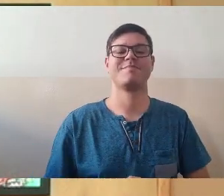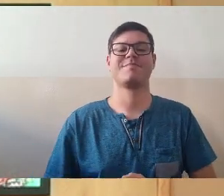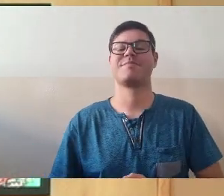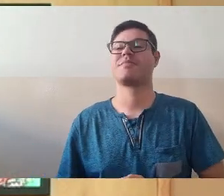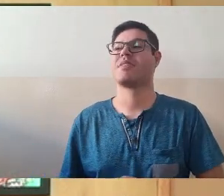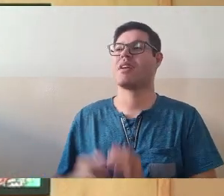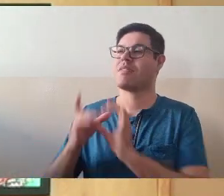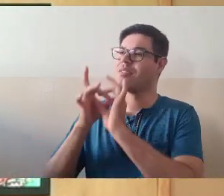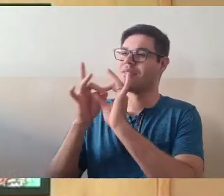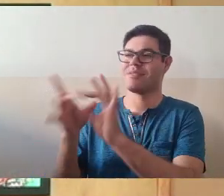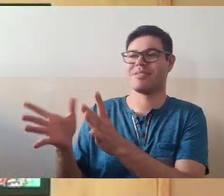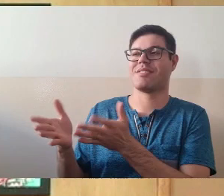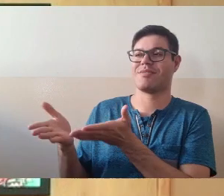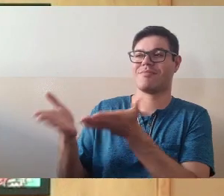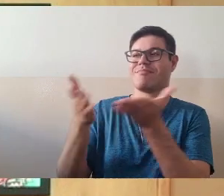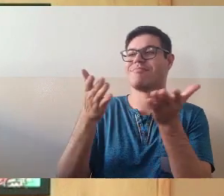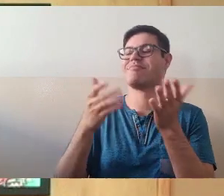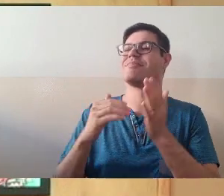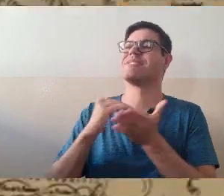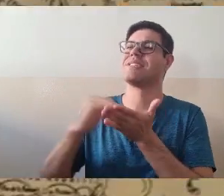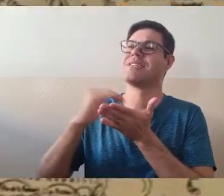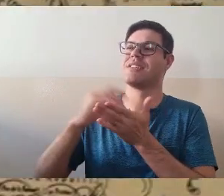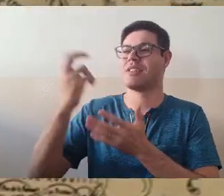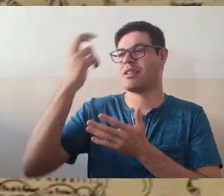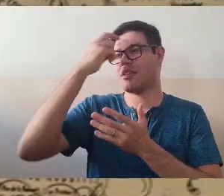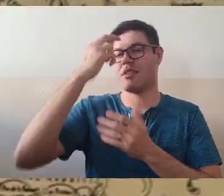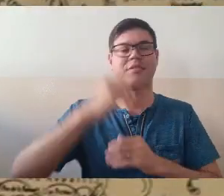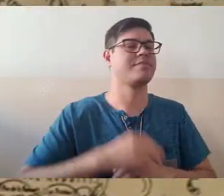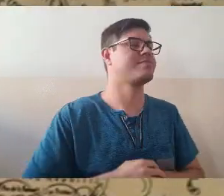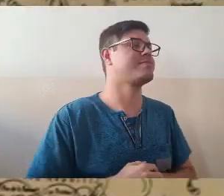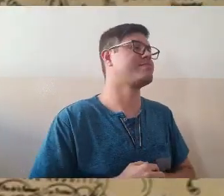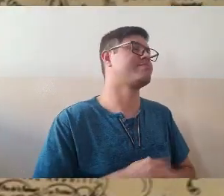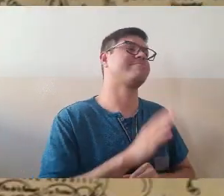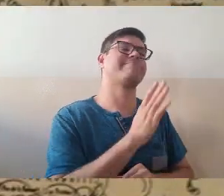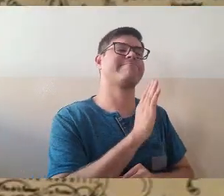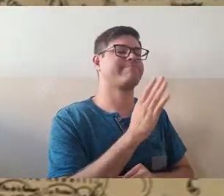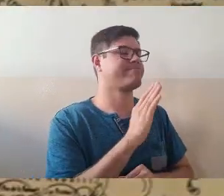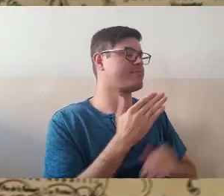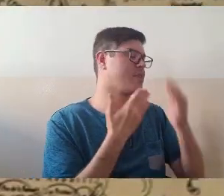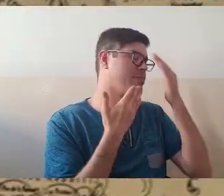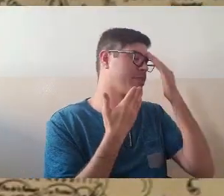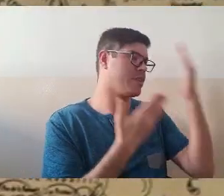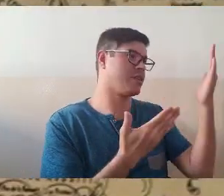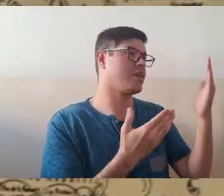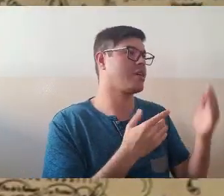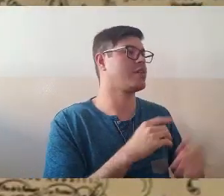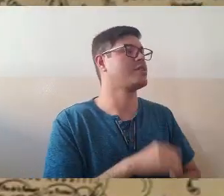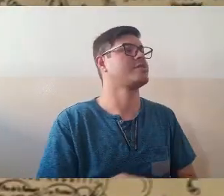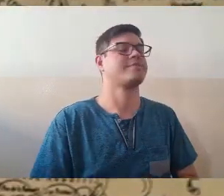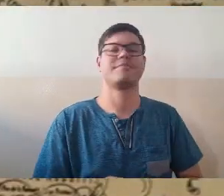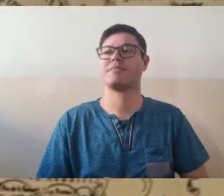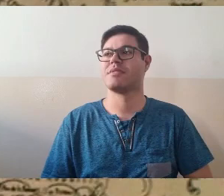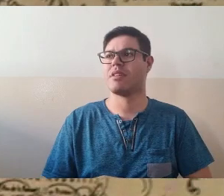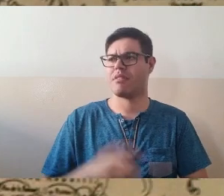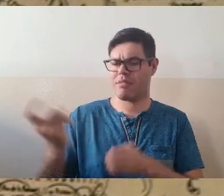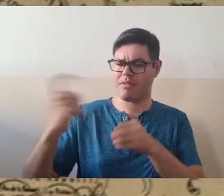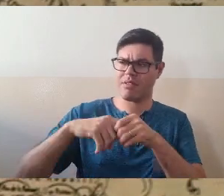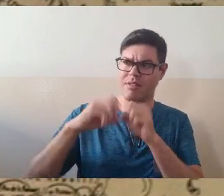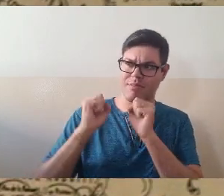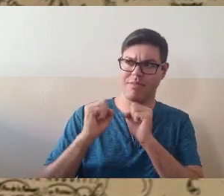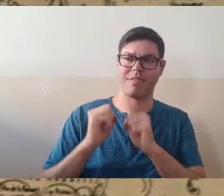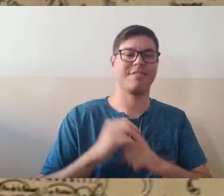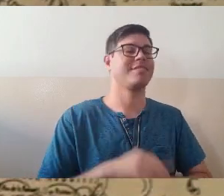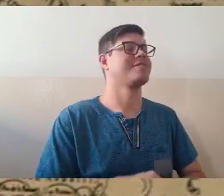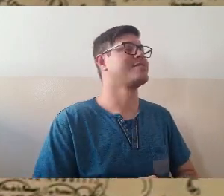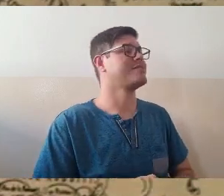da Secretaria da Cultura. Gil, só tenho lhe agradecer a sua gentileza, o seu carinho com a gente. Não, mas você pode voltar. É muito vezes, importante. Viu? E